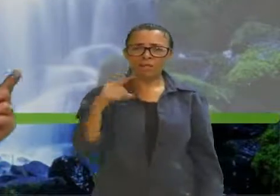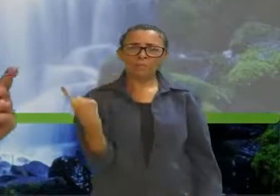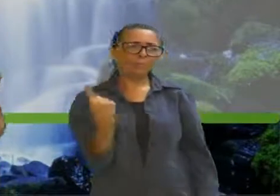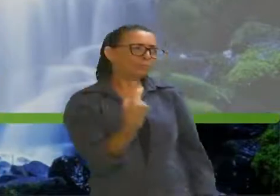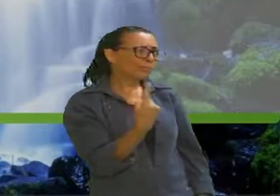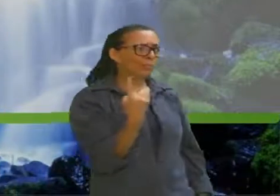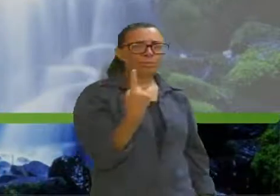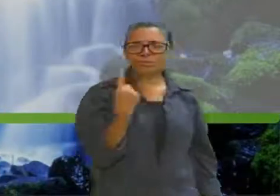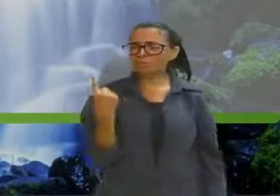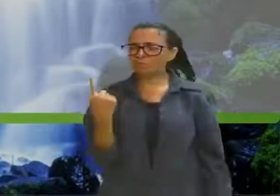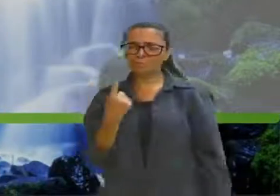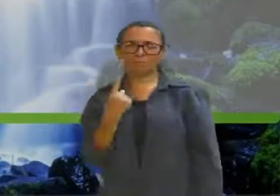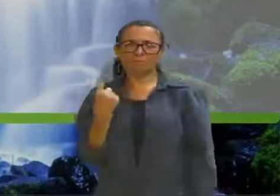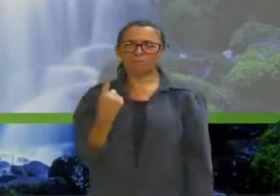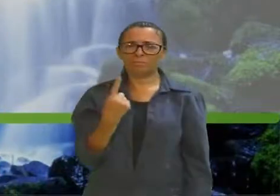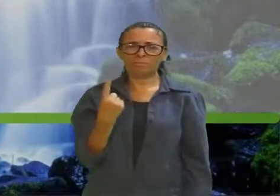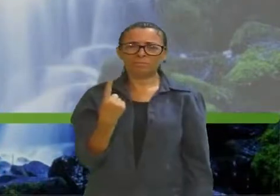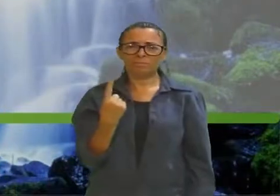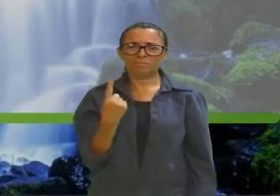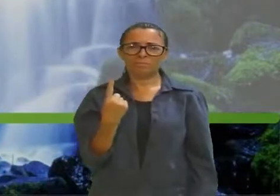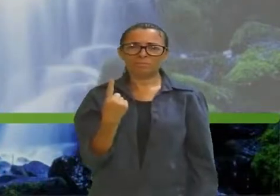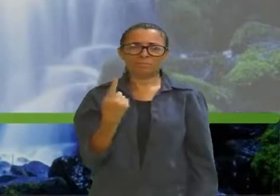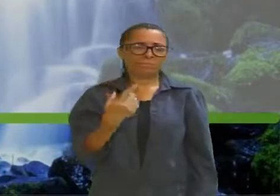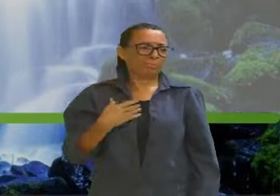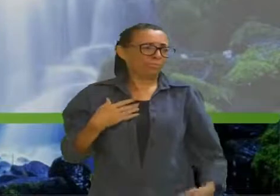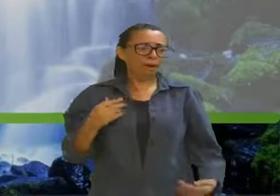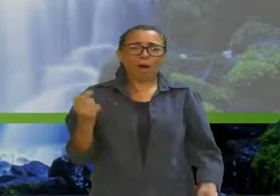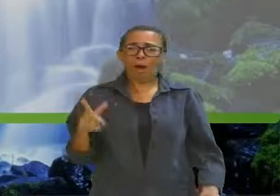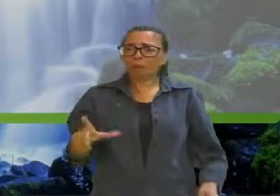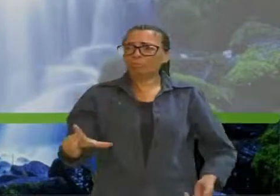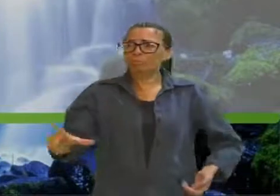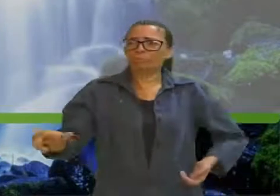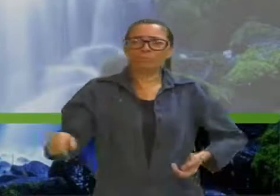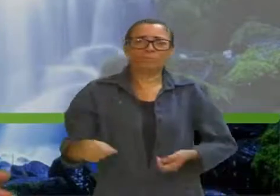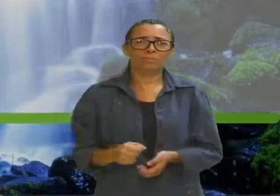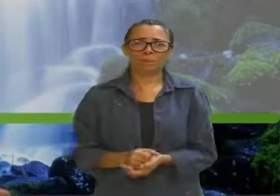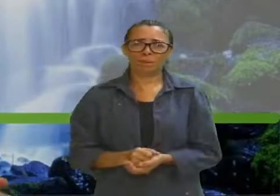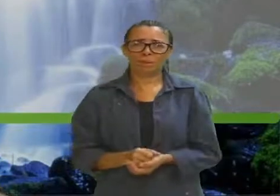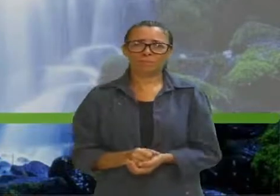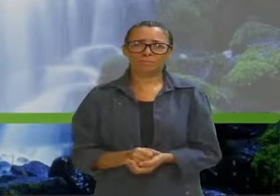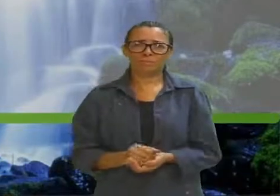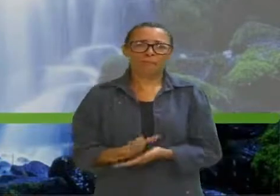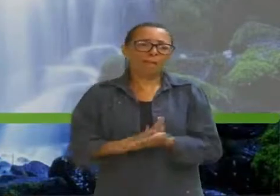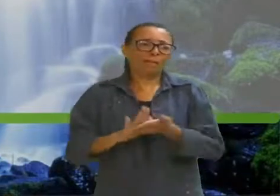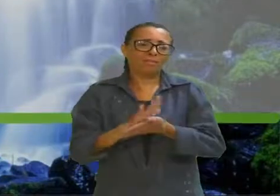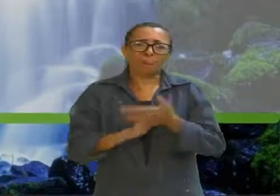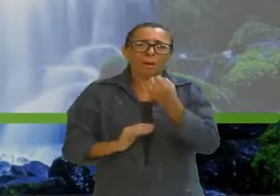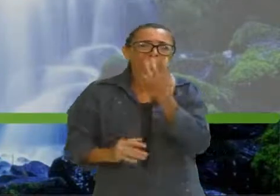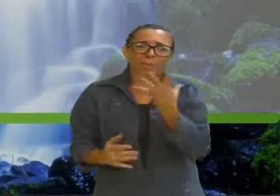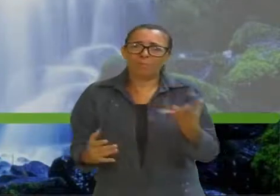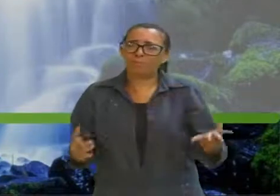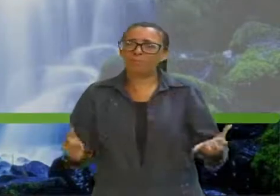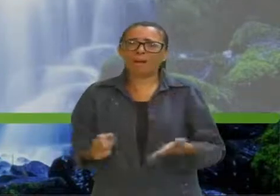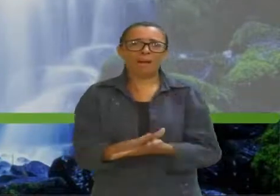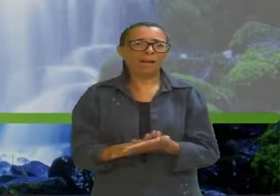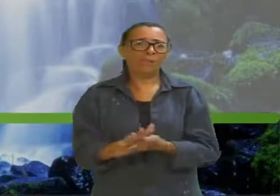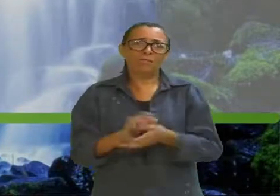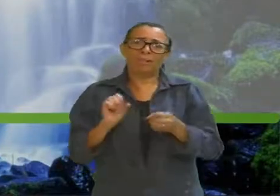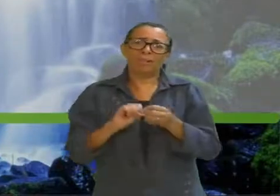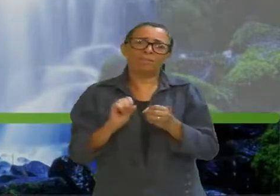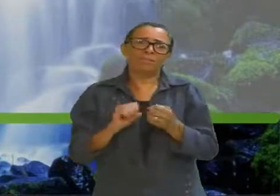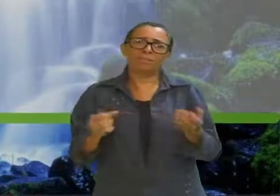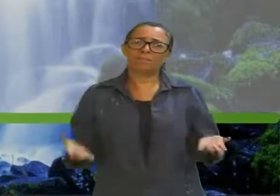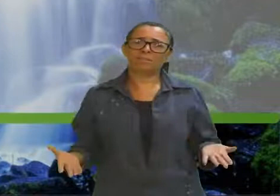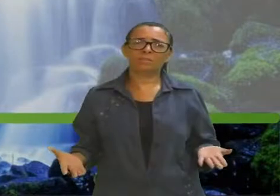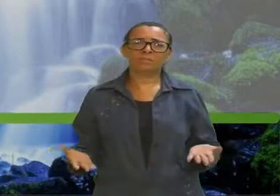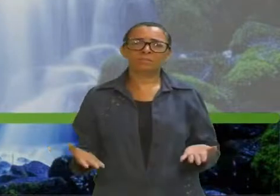Deus. Então, se eu tenho que fazer um ajuste, quem me capacita a fazer o ajuste? É o Deus, é o